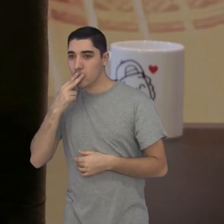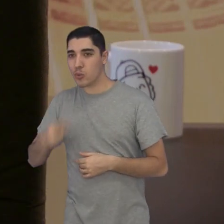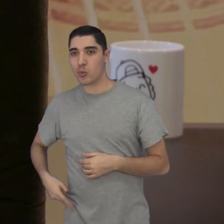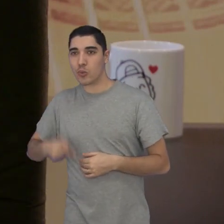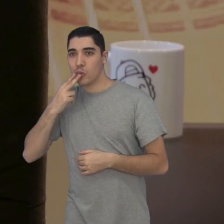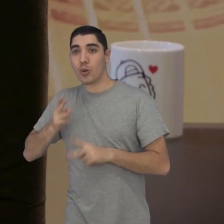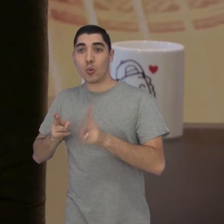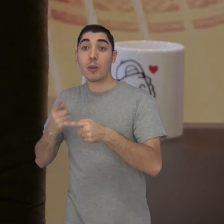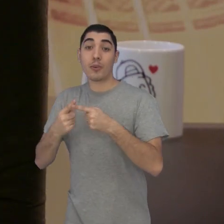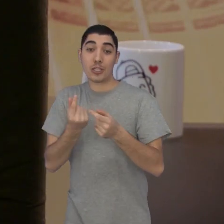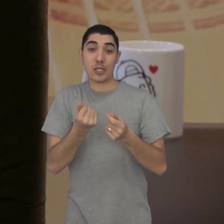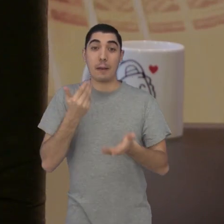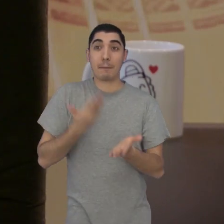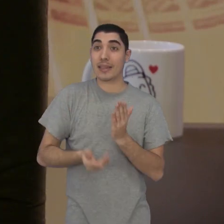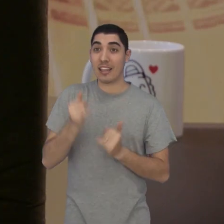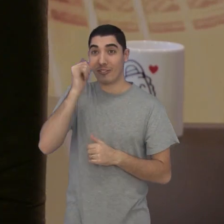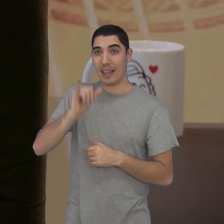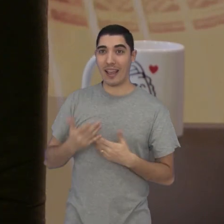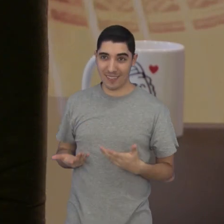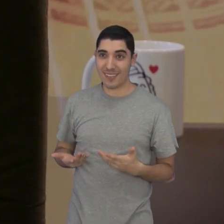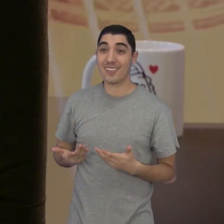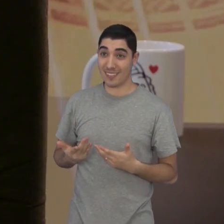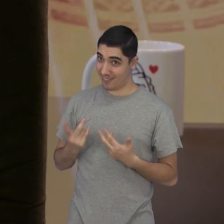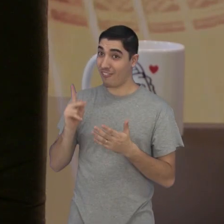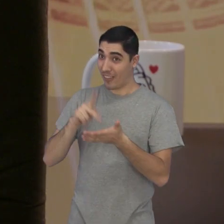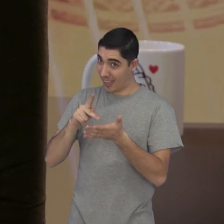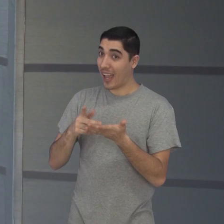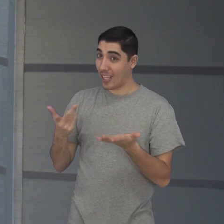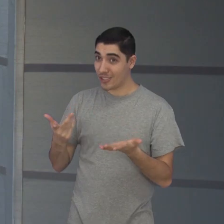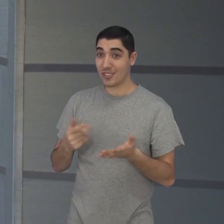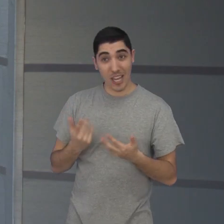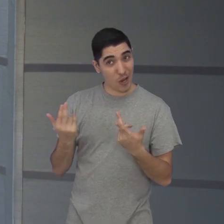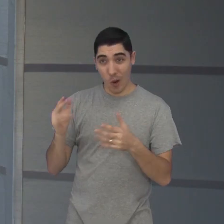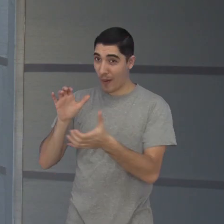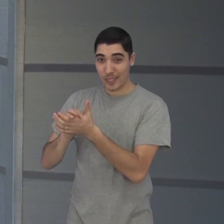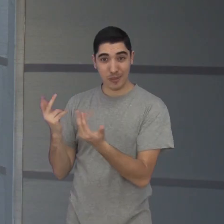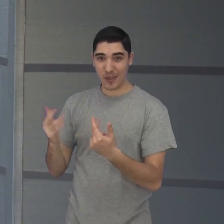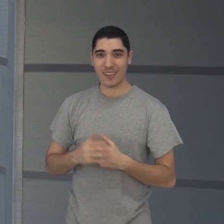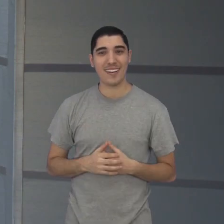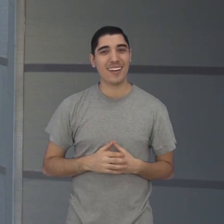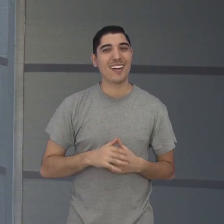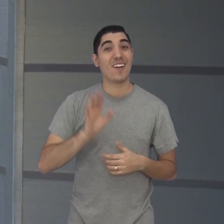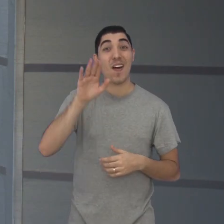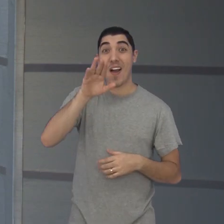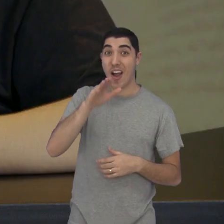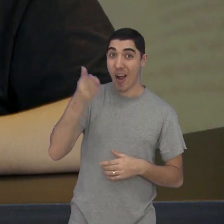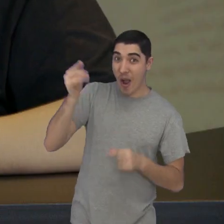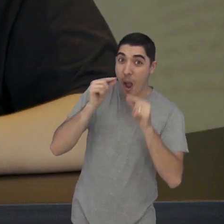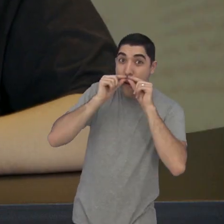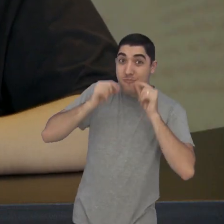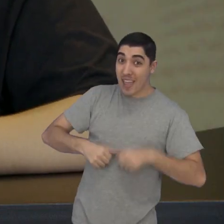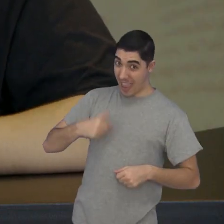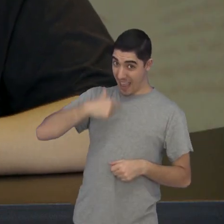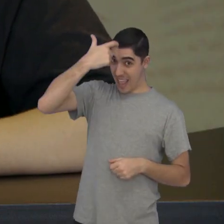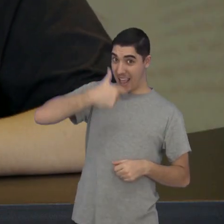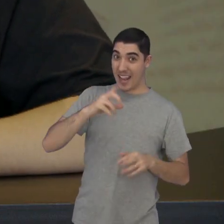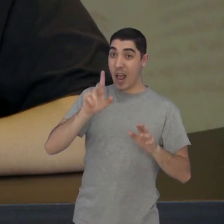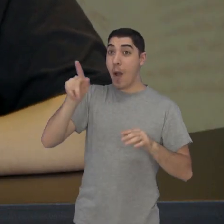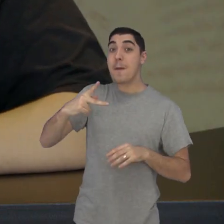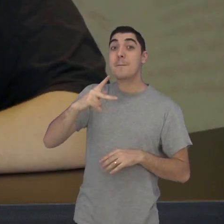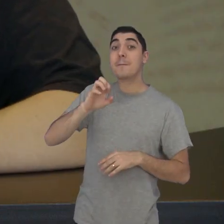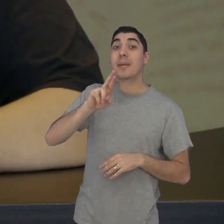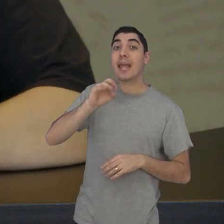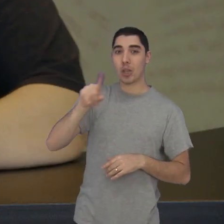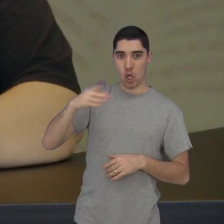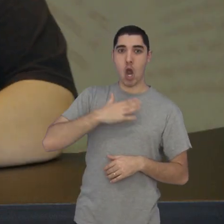pita pra não perder o dinheiro. É verdade mesmo. Teté, te amo, viu? É só uma brincadeira, que tá falando que é uma zaropinho, né? O